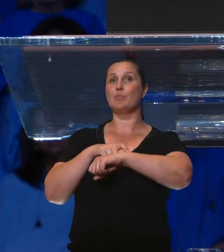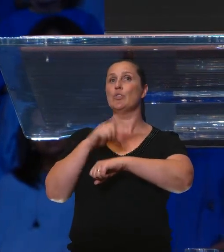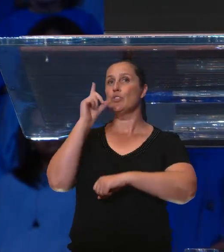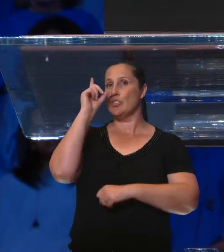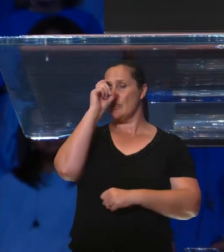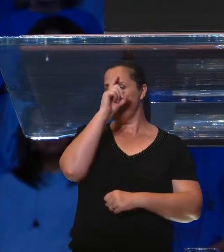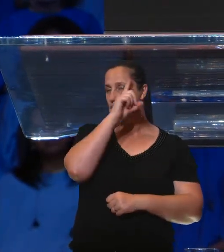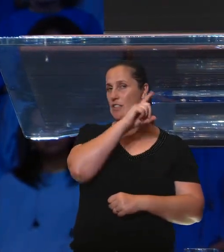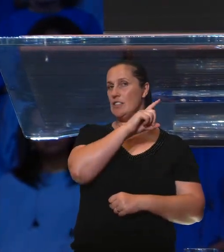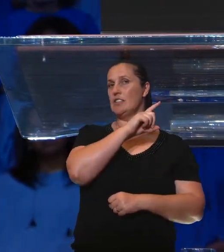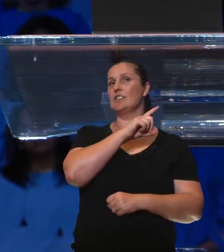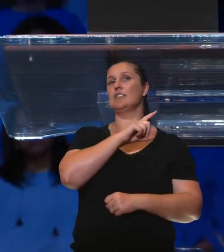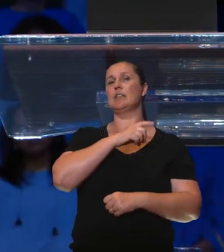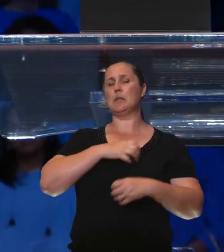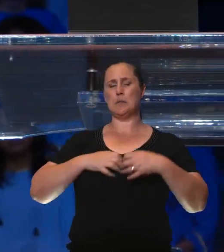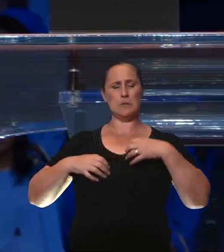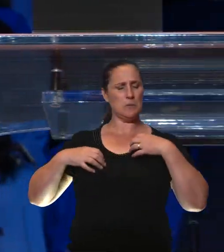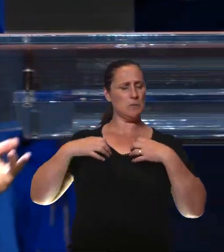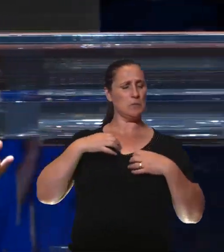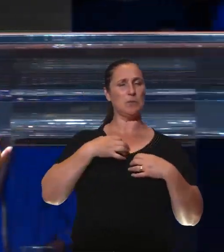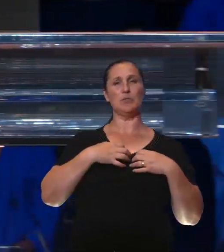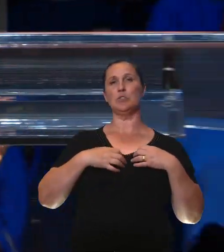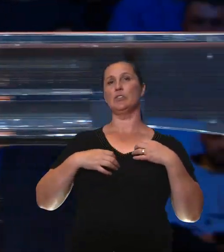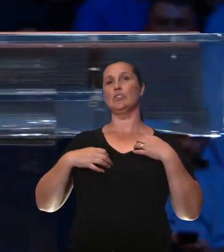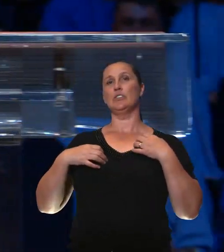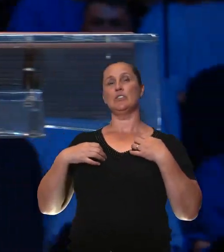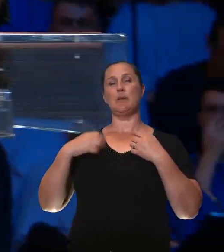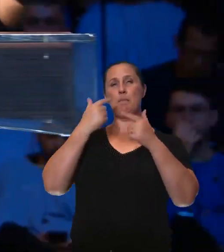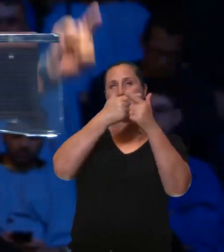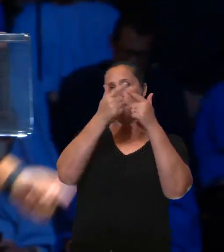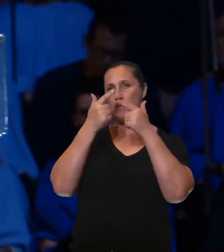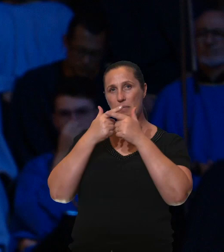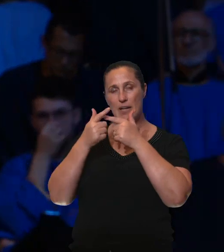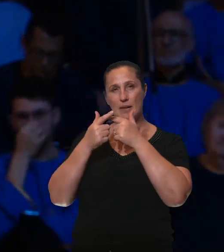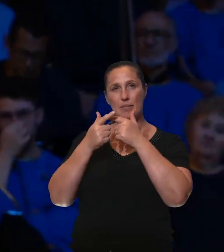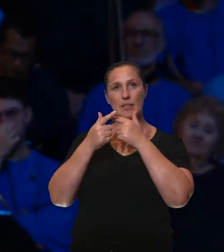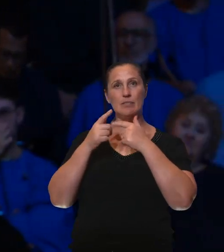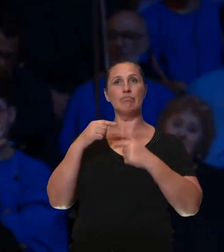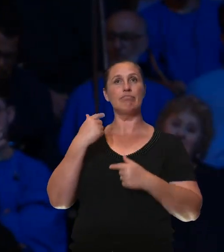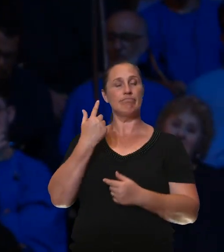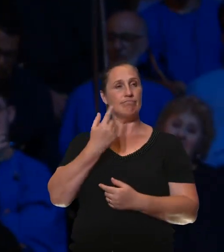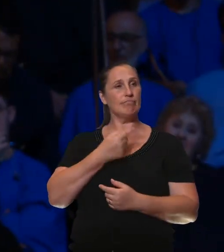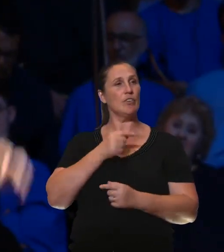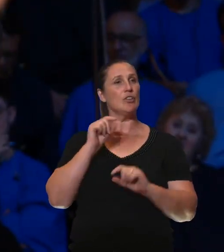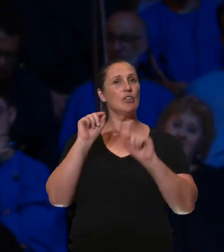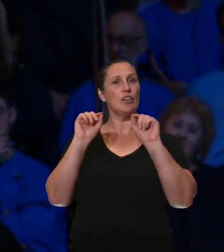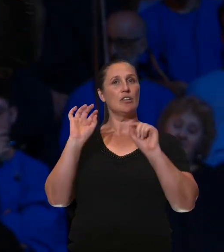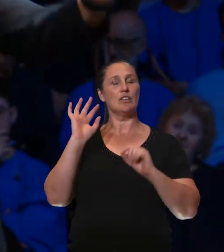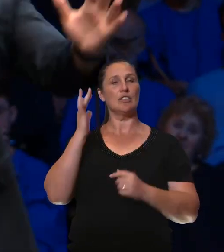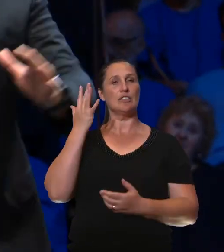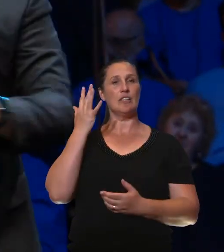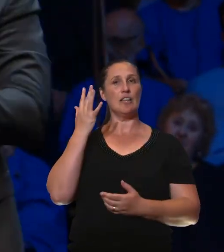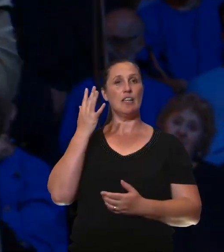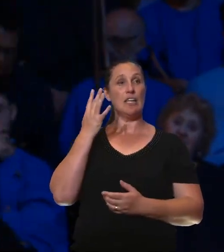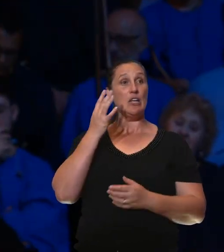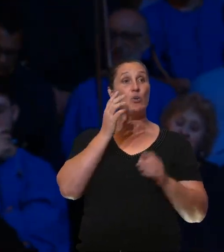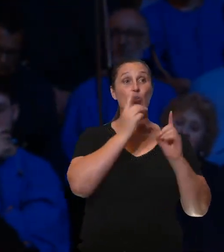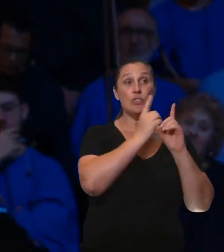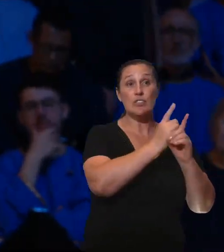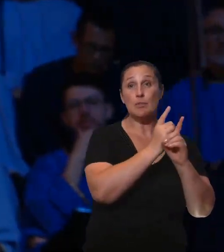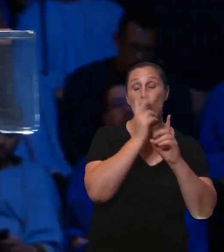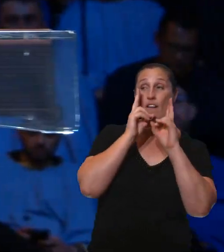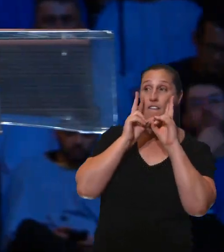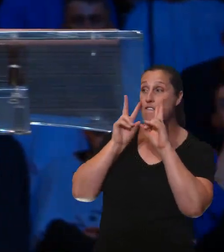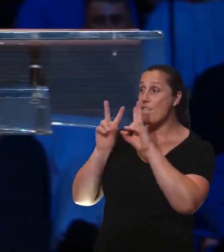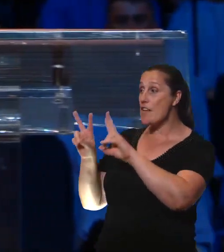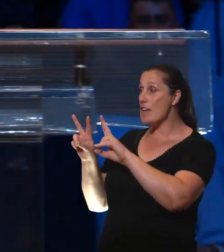ventos contrários, em ondas, em risco de naufragar, a visão vai falhar. Eles viram Jesus e pensaram